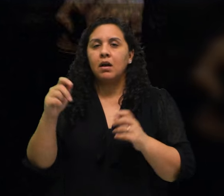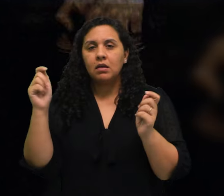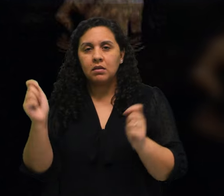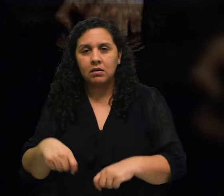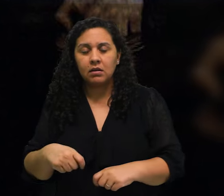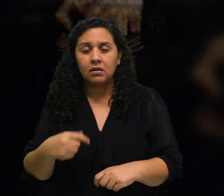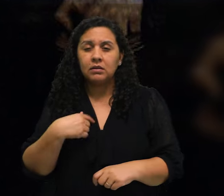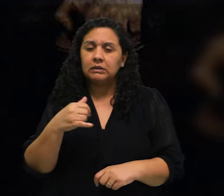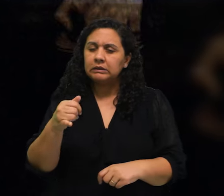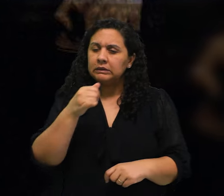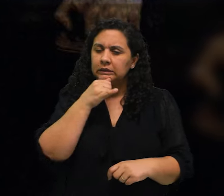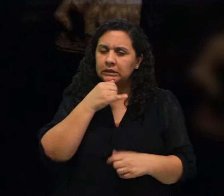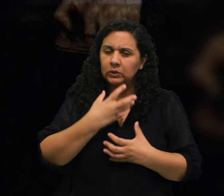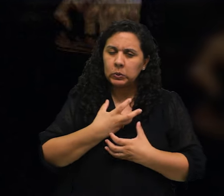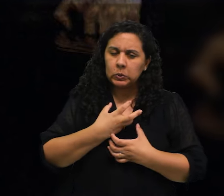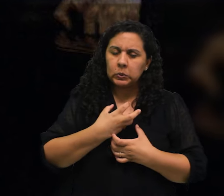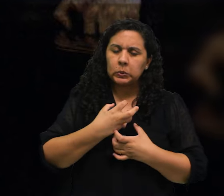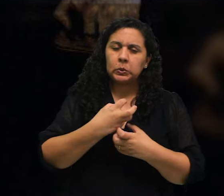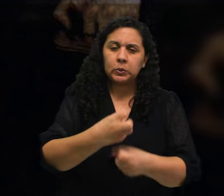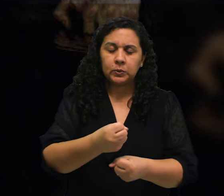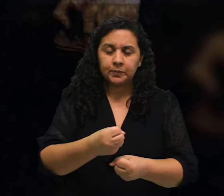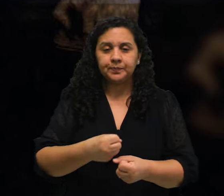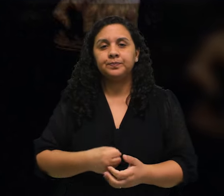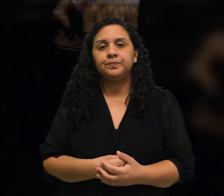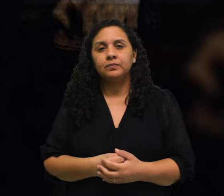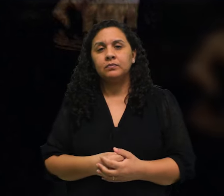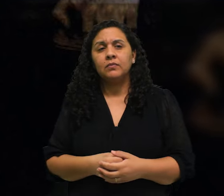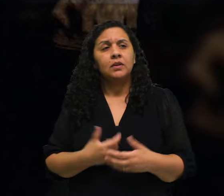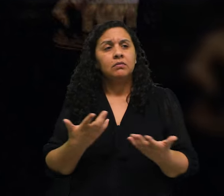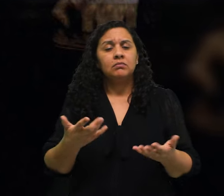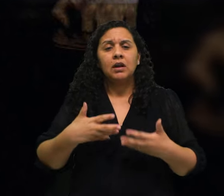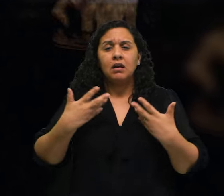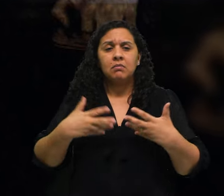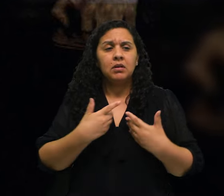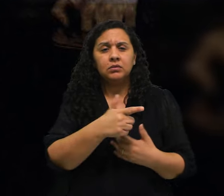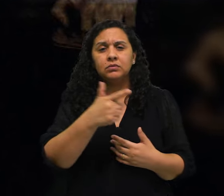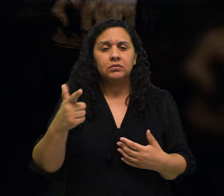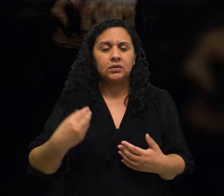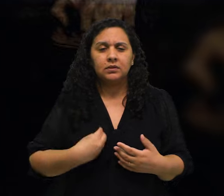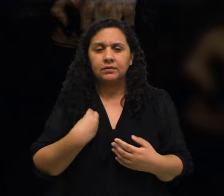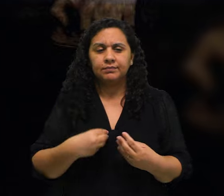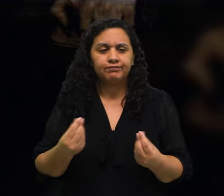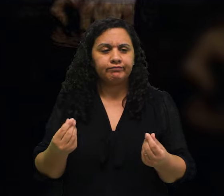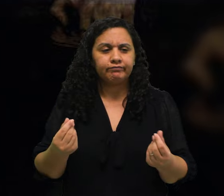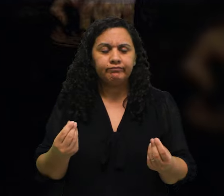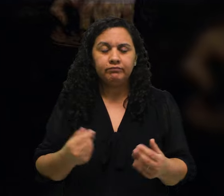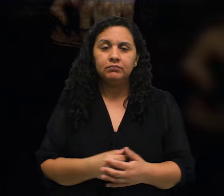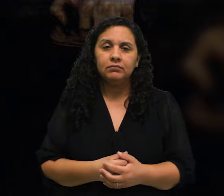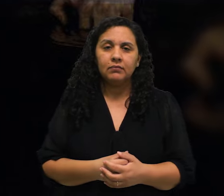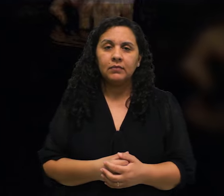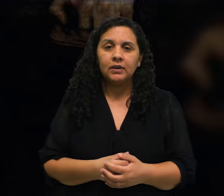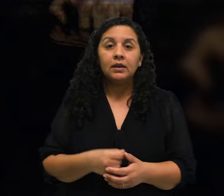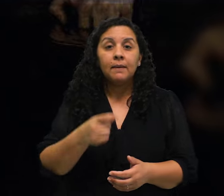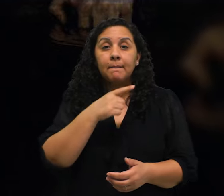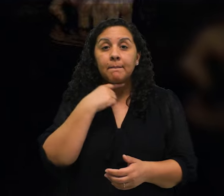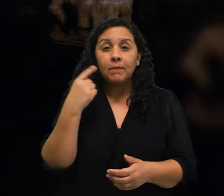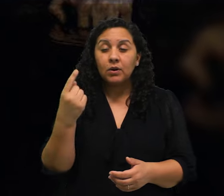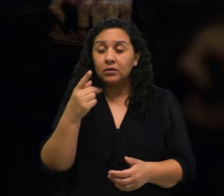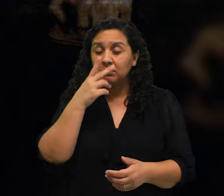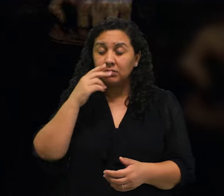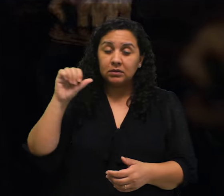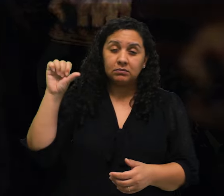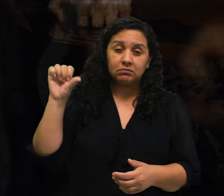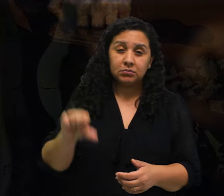Minha tristeza está sugando todas as minhas forças. Não tenho mais ânimo para viver. A morte não me